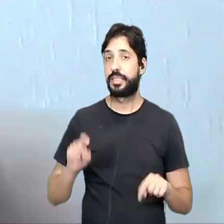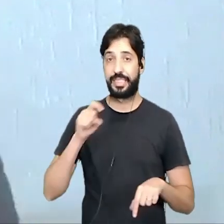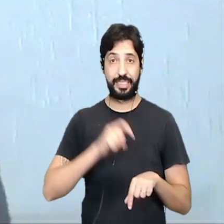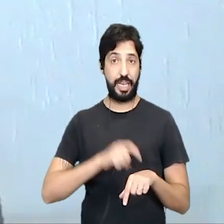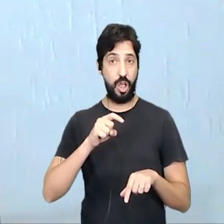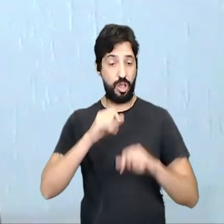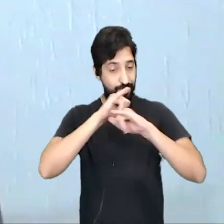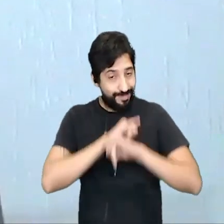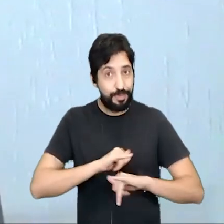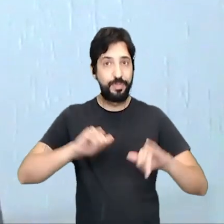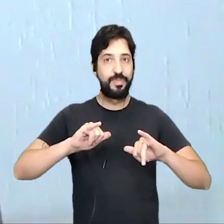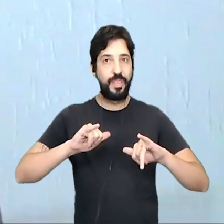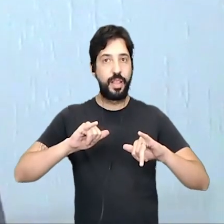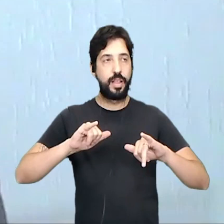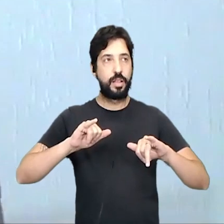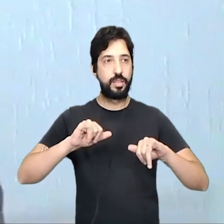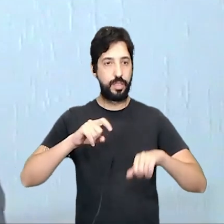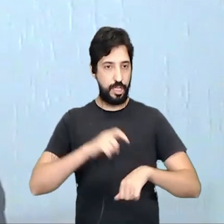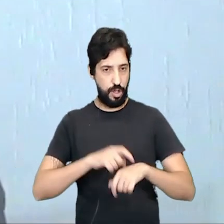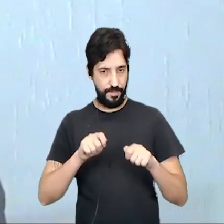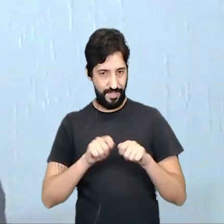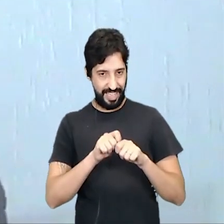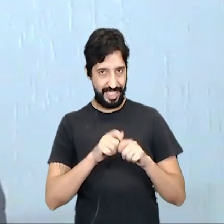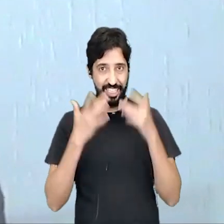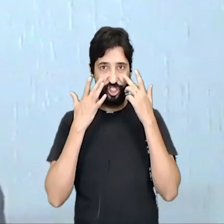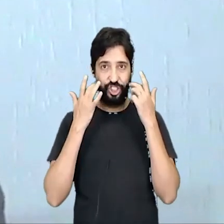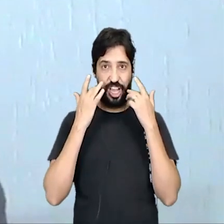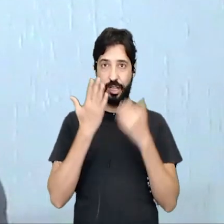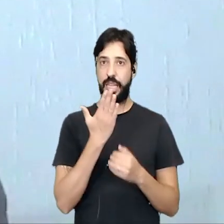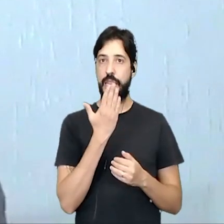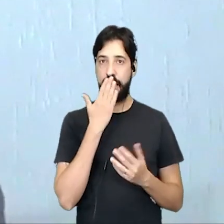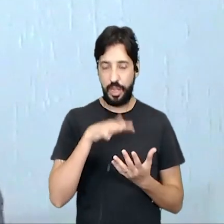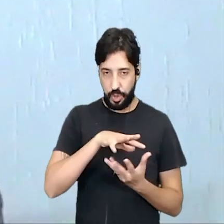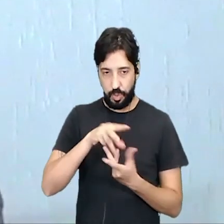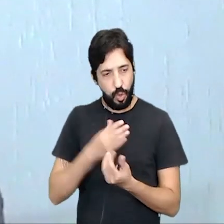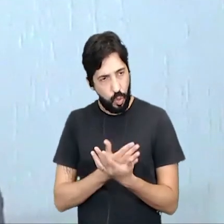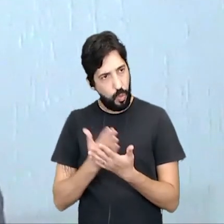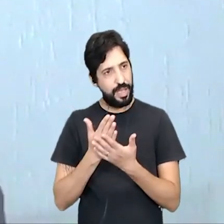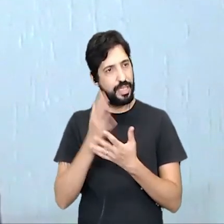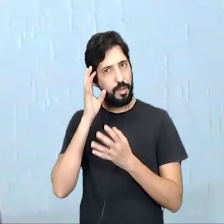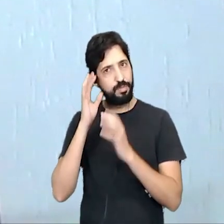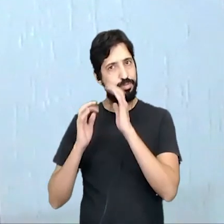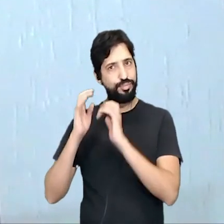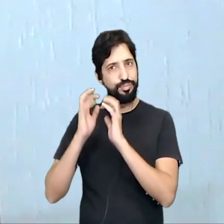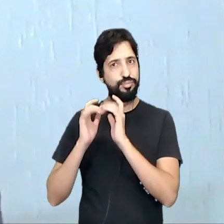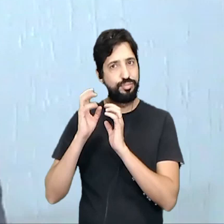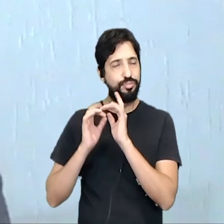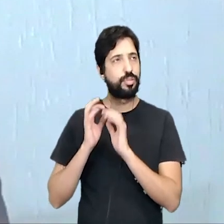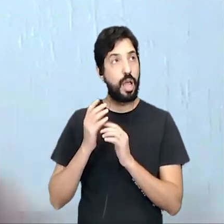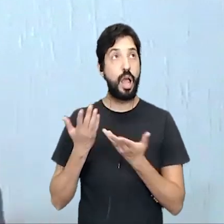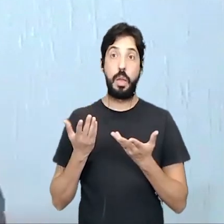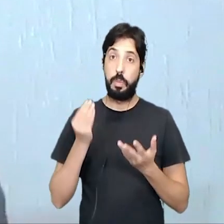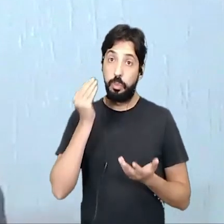Uhum. Mas quando a gente anunciou que nós íamos fazer o Silêncio do Mundo, ia fazer essa residência e